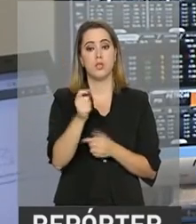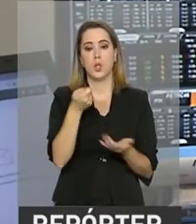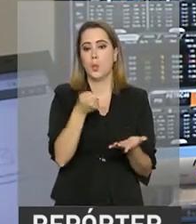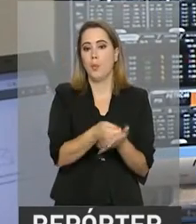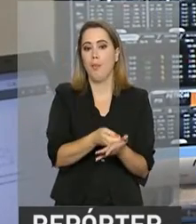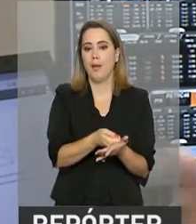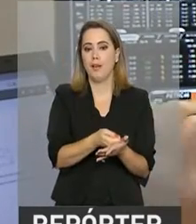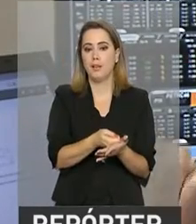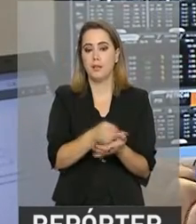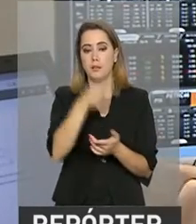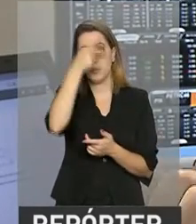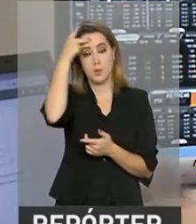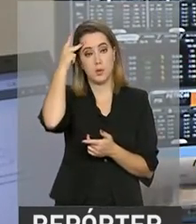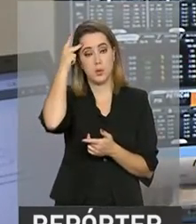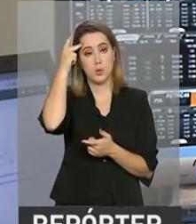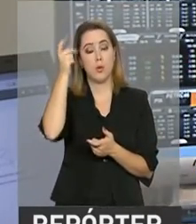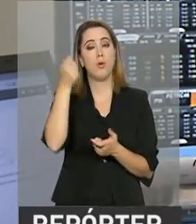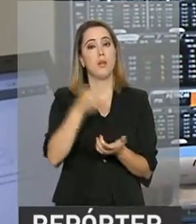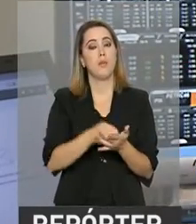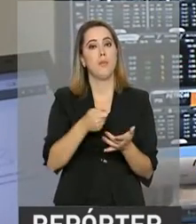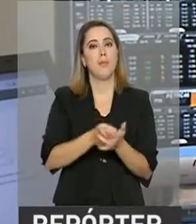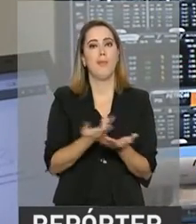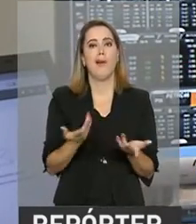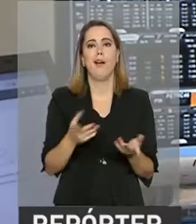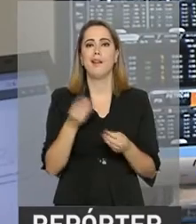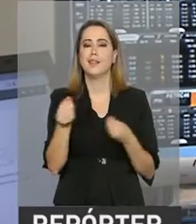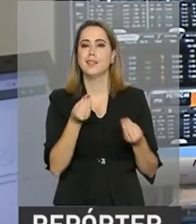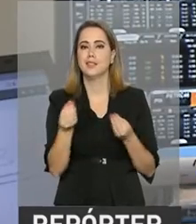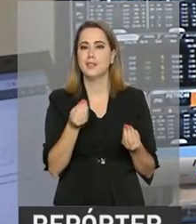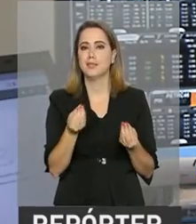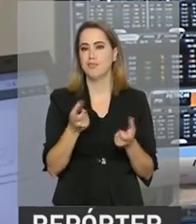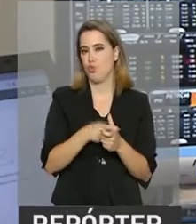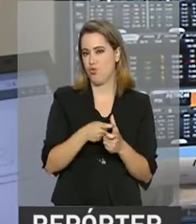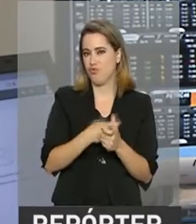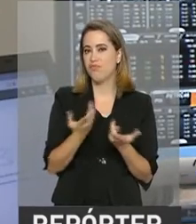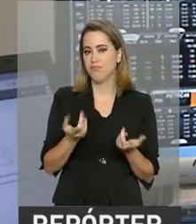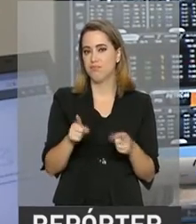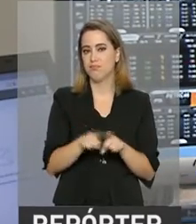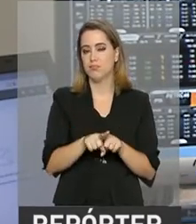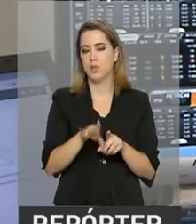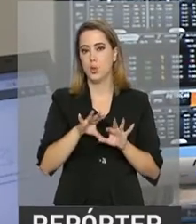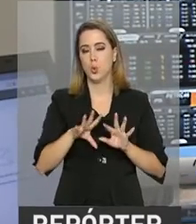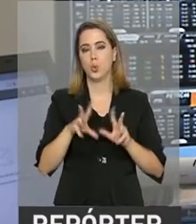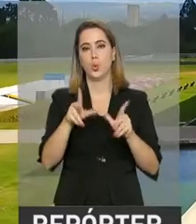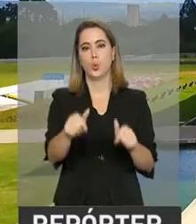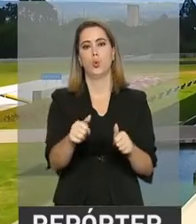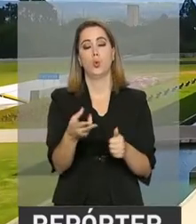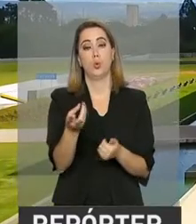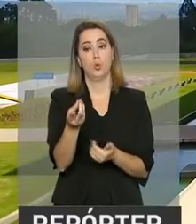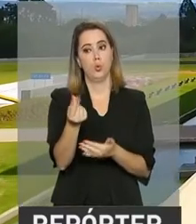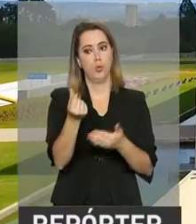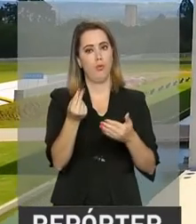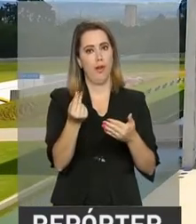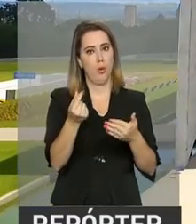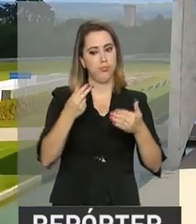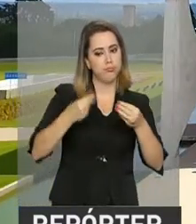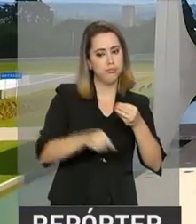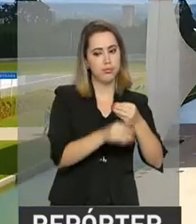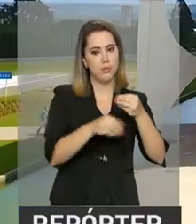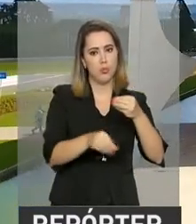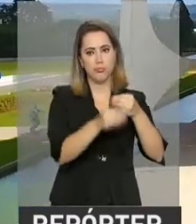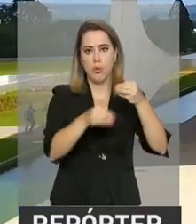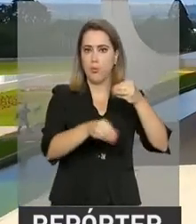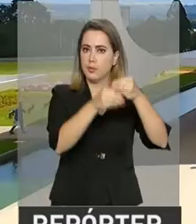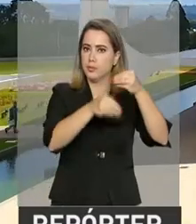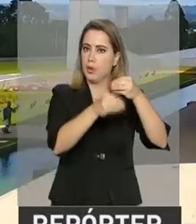pagou a quem paga aquele coitado trabalhando no dia a dia tem um custo também da inadimplência que está existindo o governo quer reduzir o